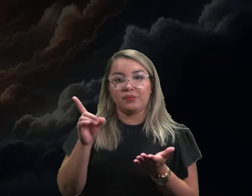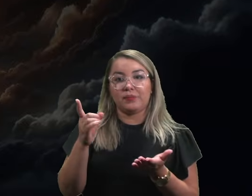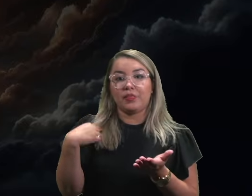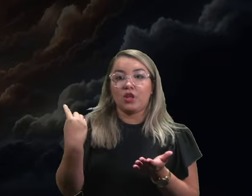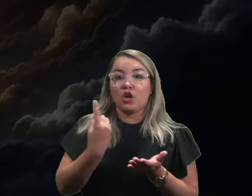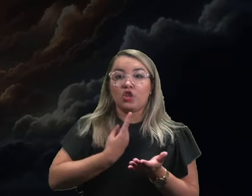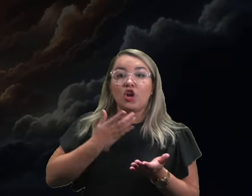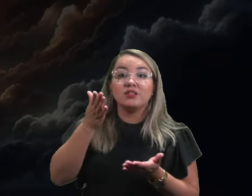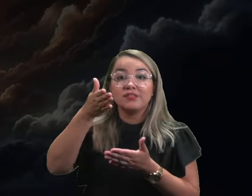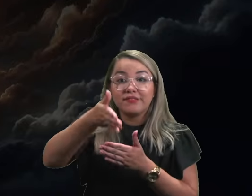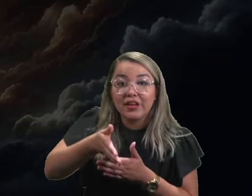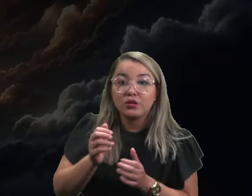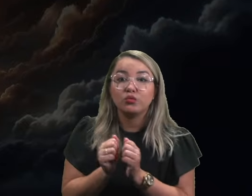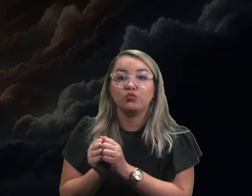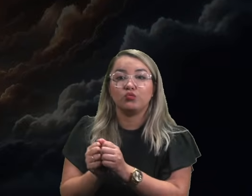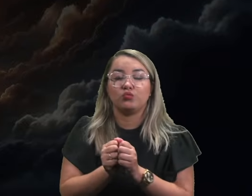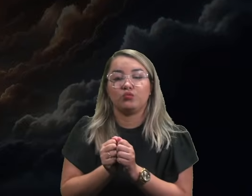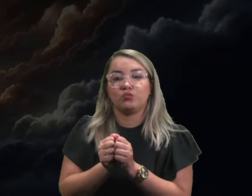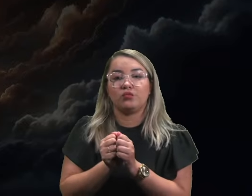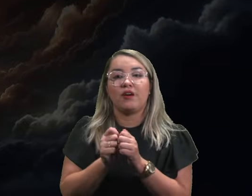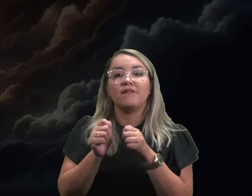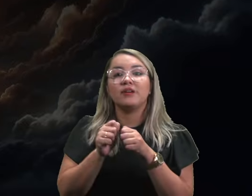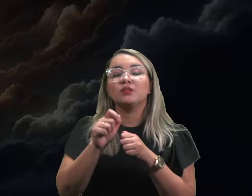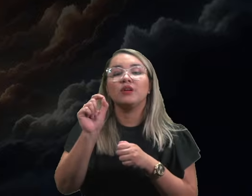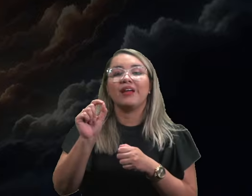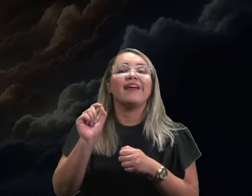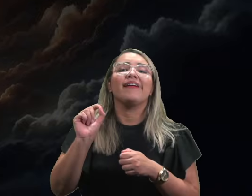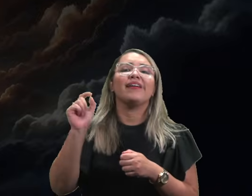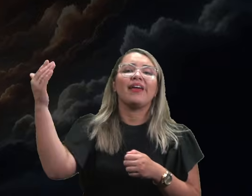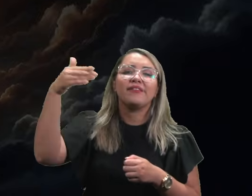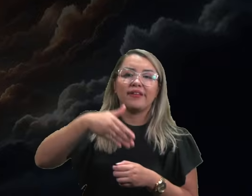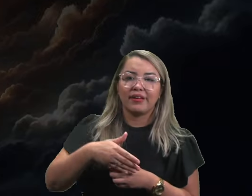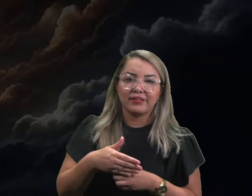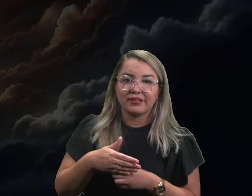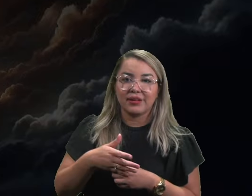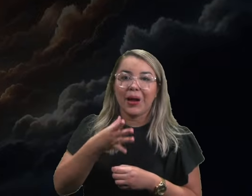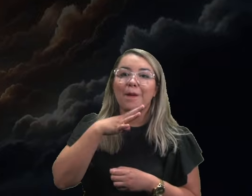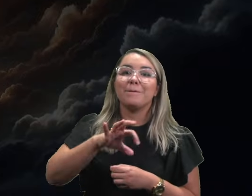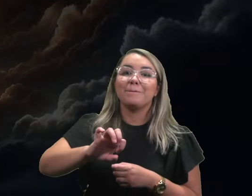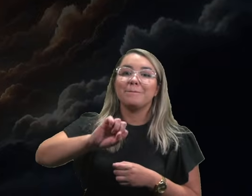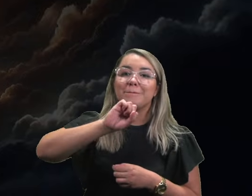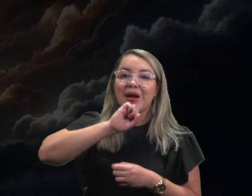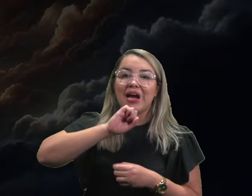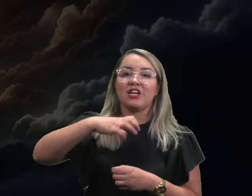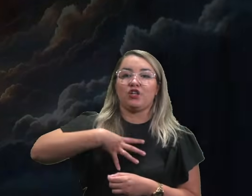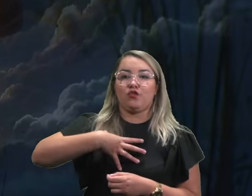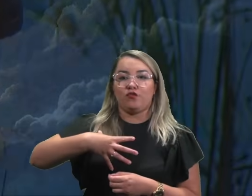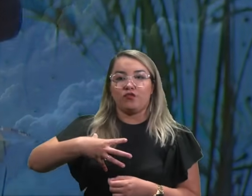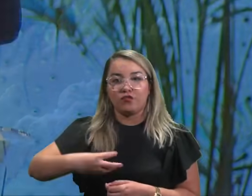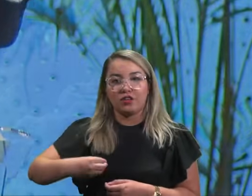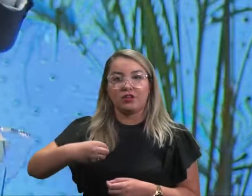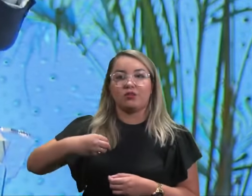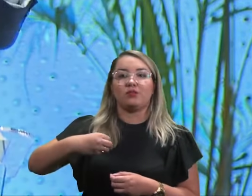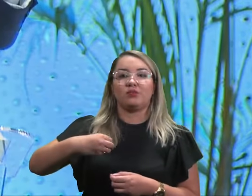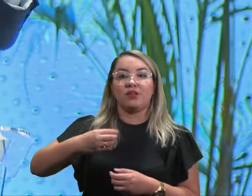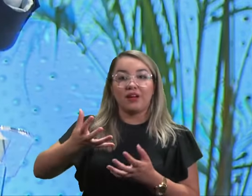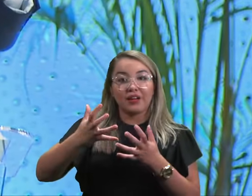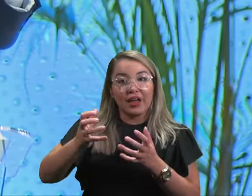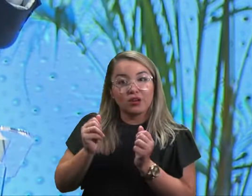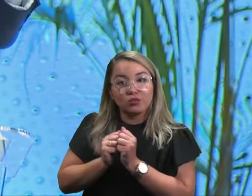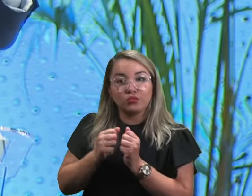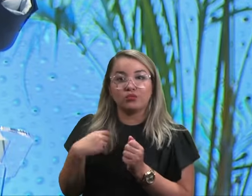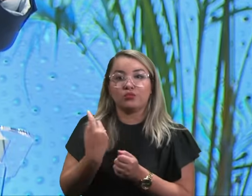ele e faremos nele o quê? Quem vai vir? O Pai e o Filho quer fazer morada em